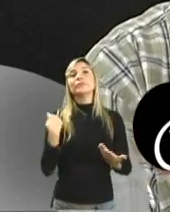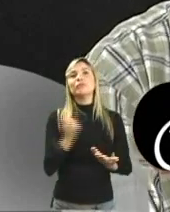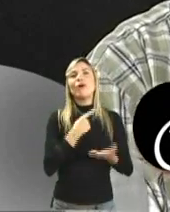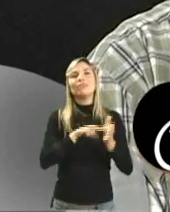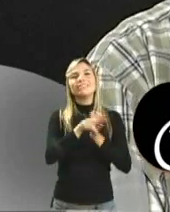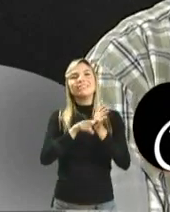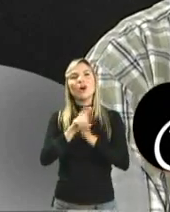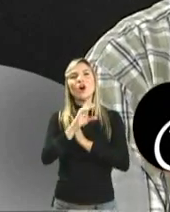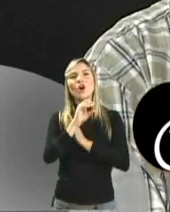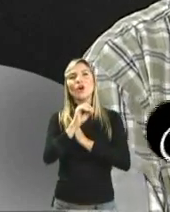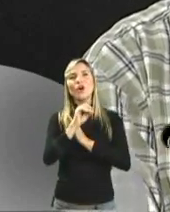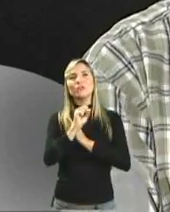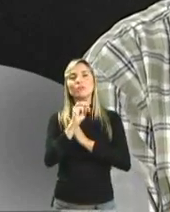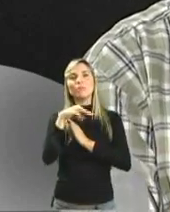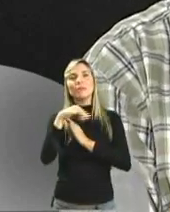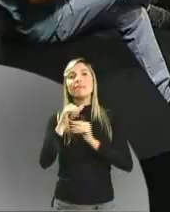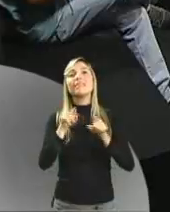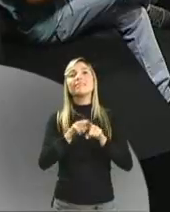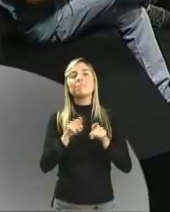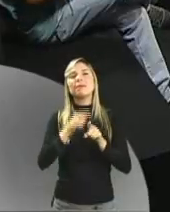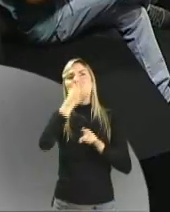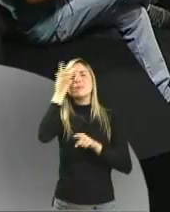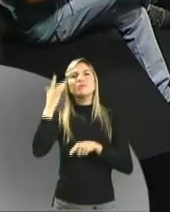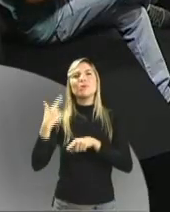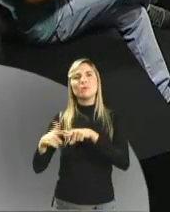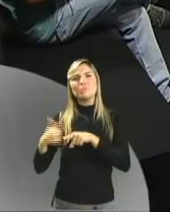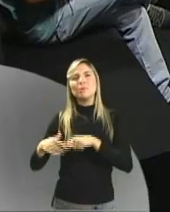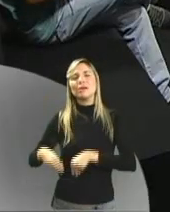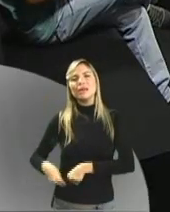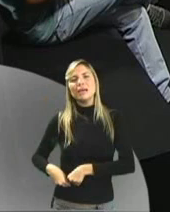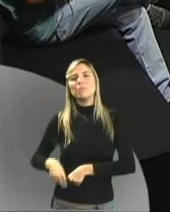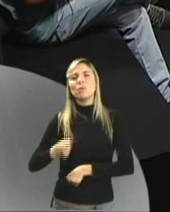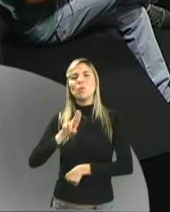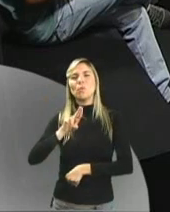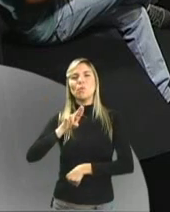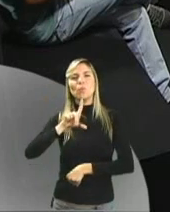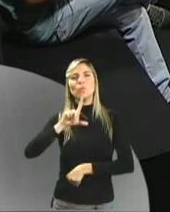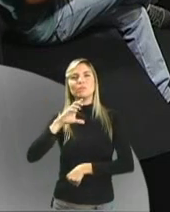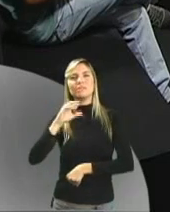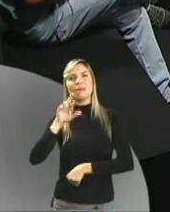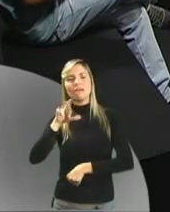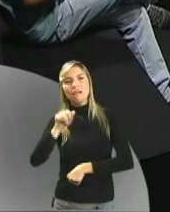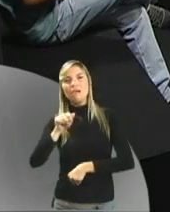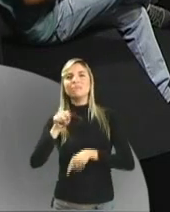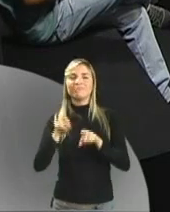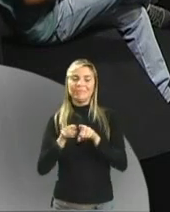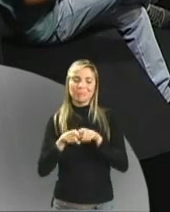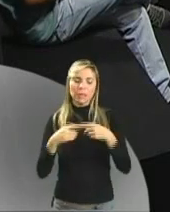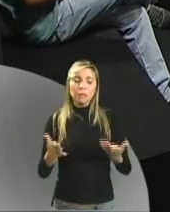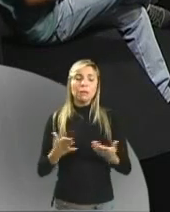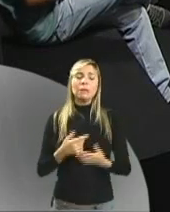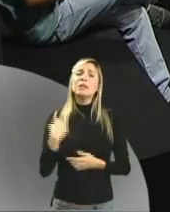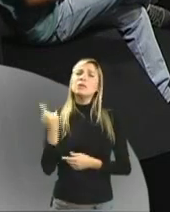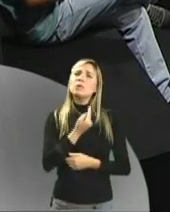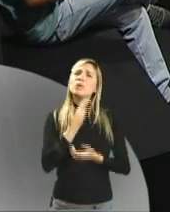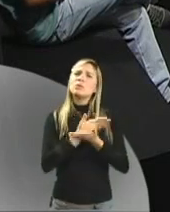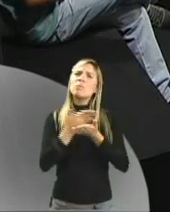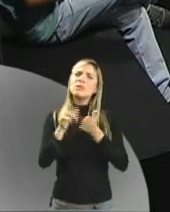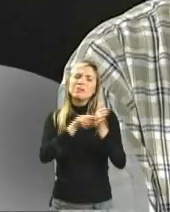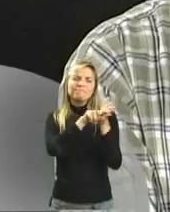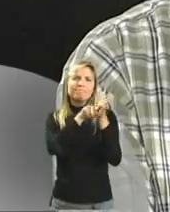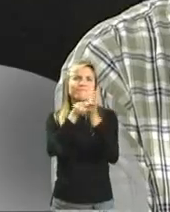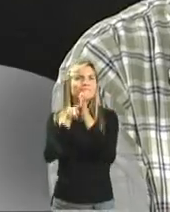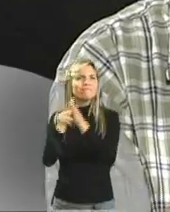não só com as ostomias, mas com pacientes portadores de úlceras crônicas também. A partir de então nós começamos a ver